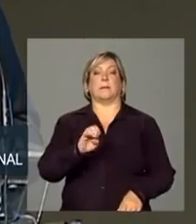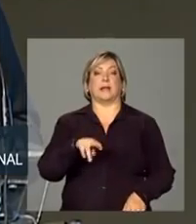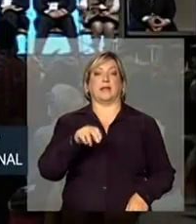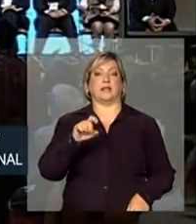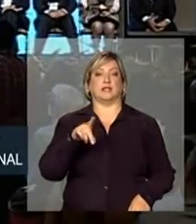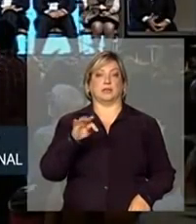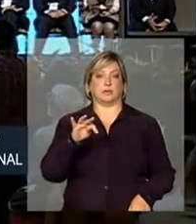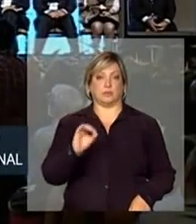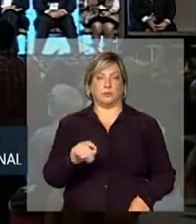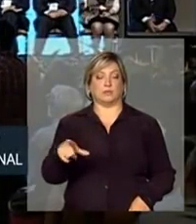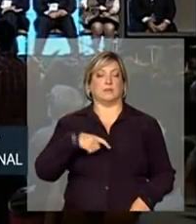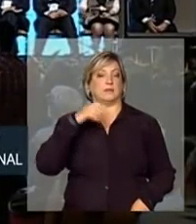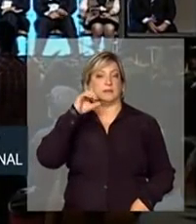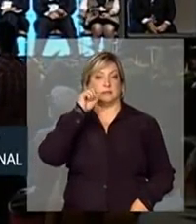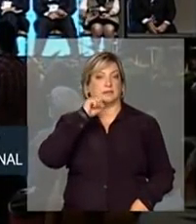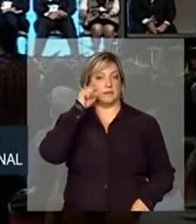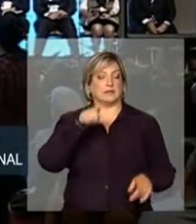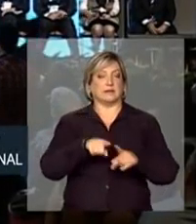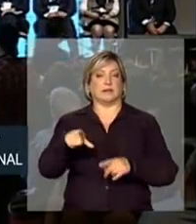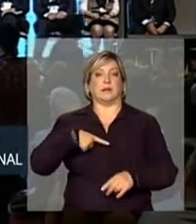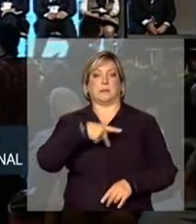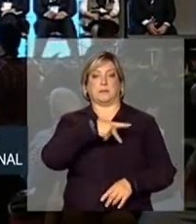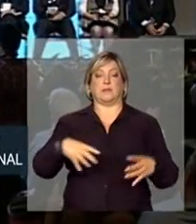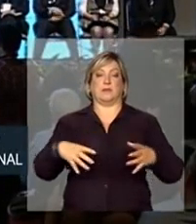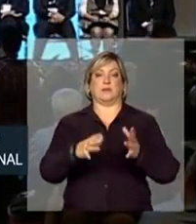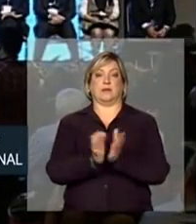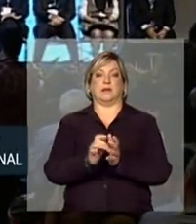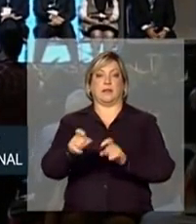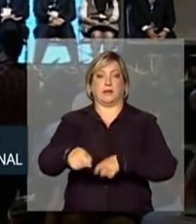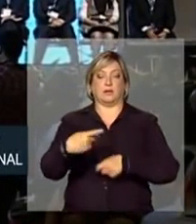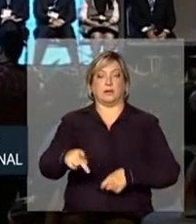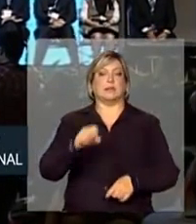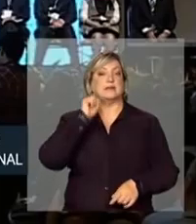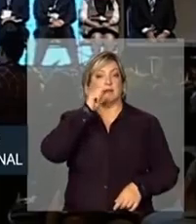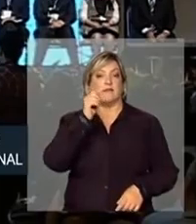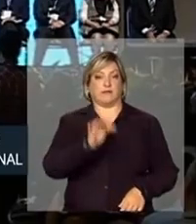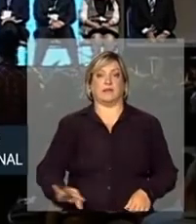dos Deputados, queria cumprimentar